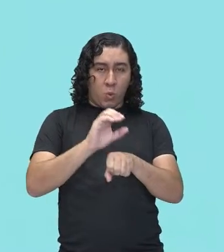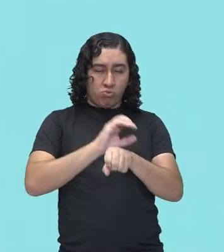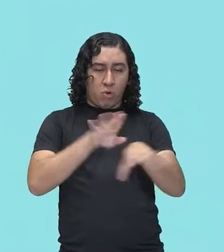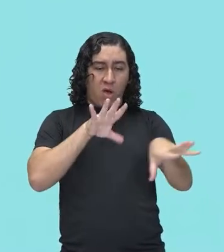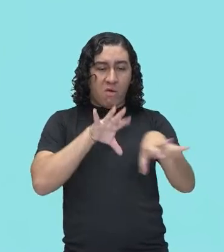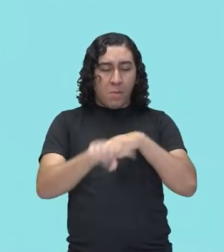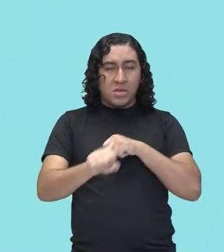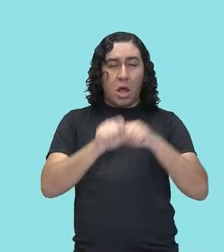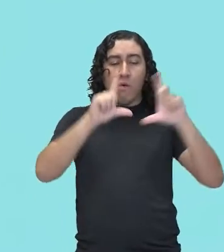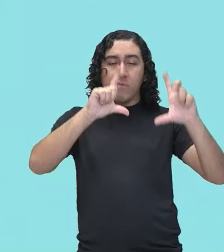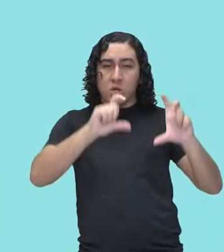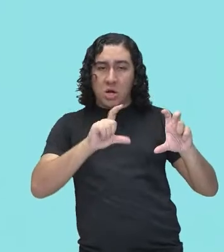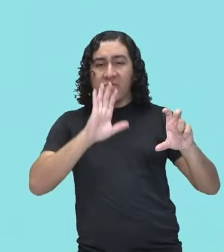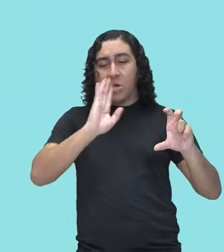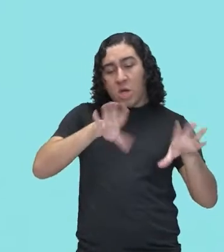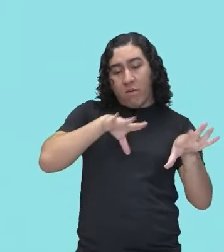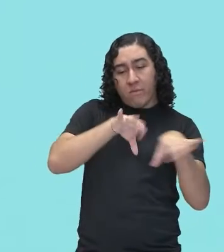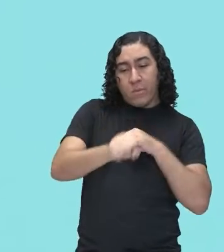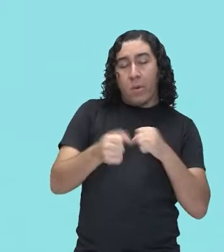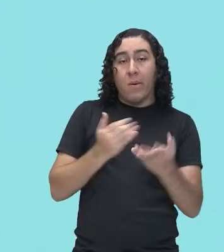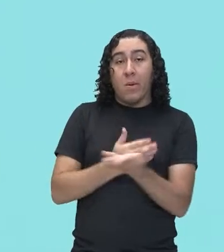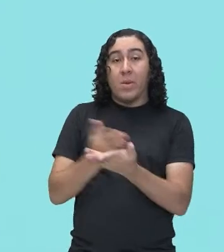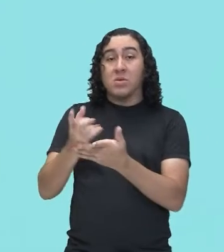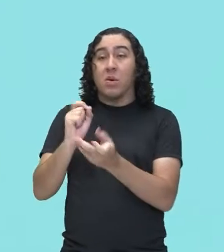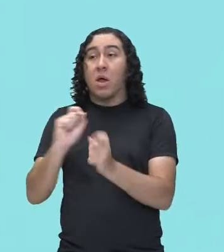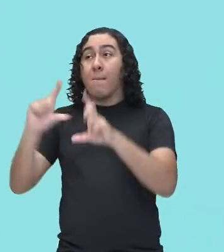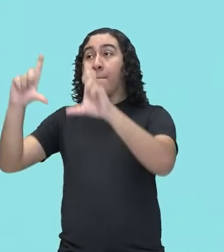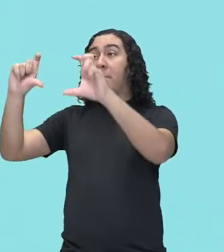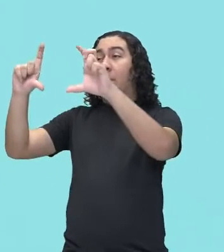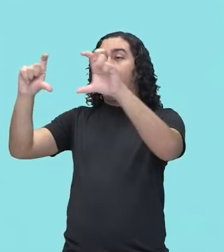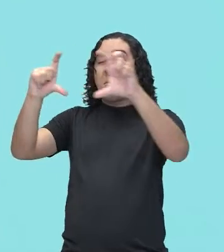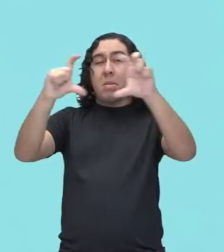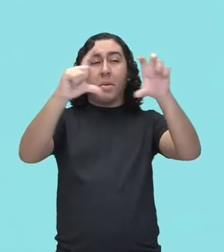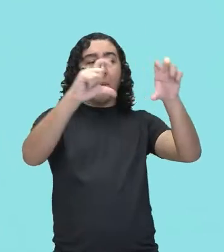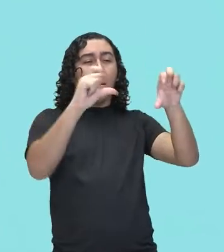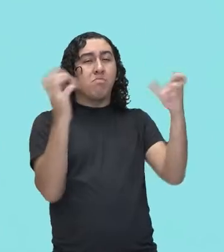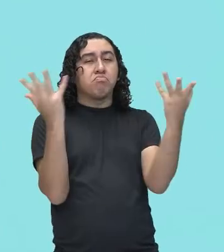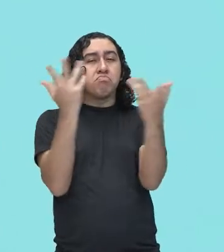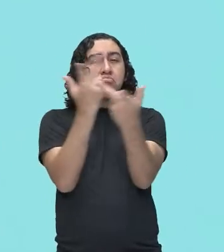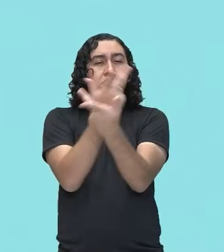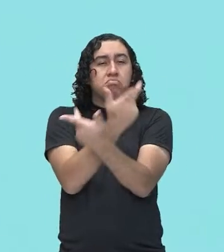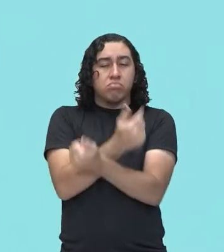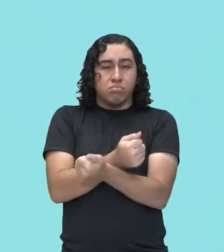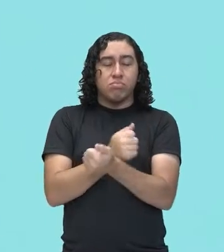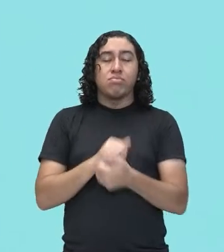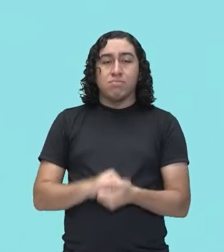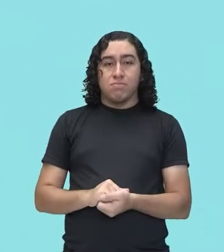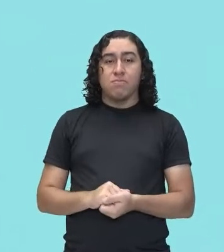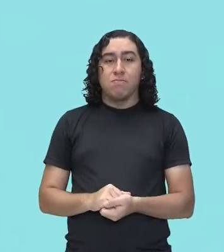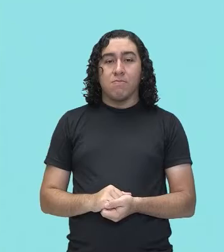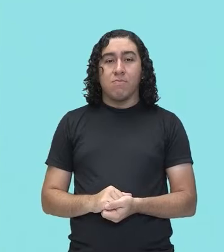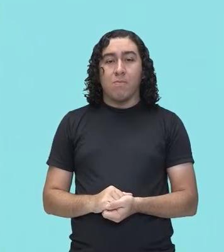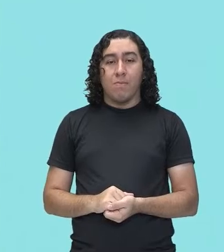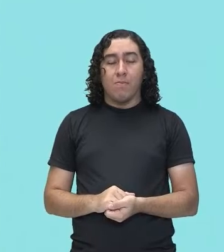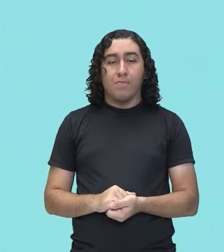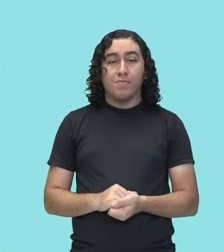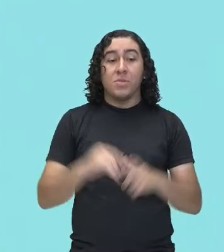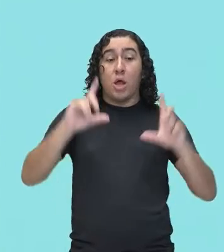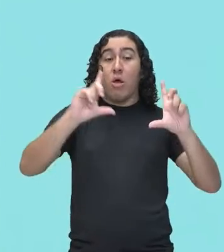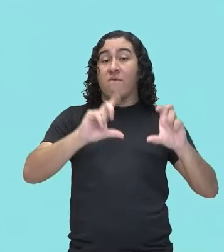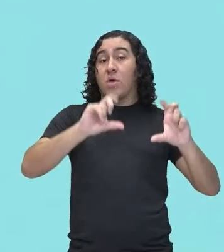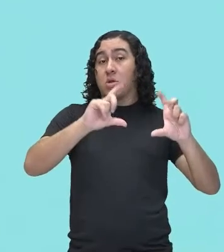fotografia e começam o quê? A tirar fotos maravilhosas. Então, a